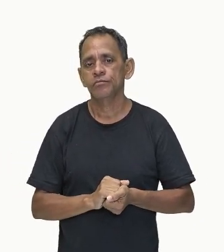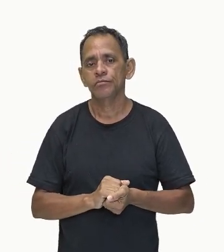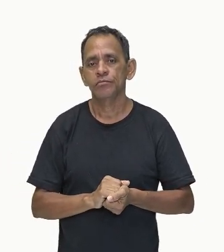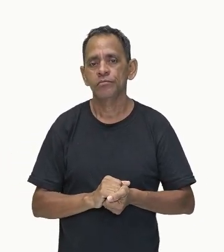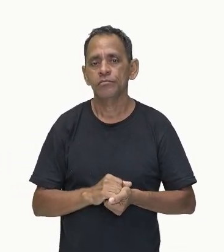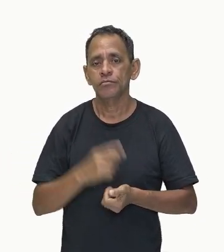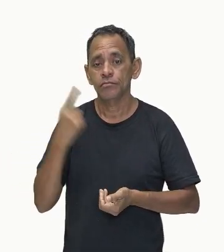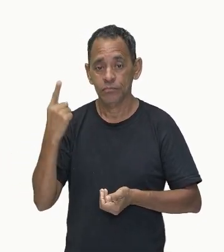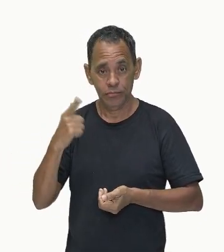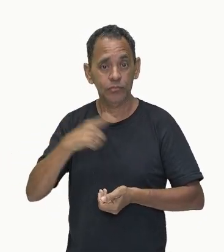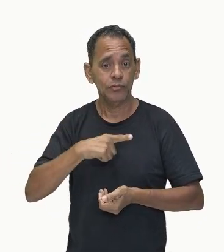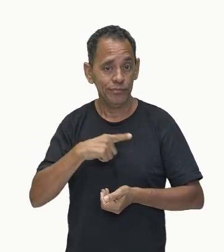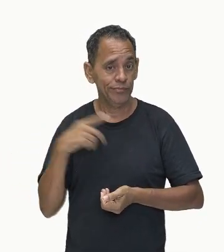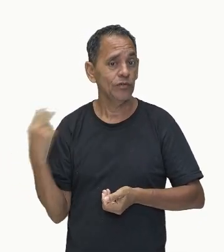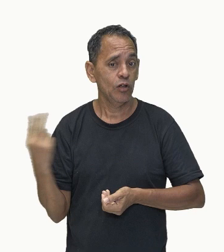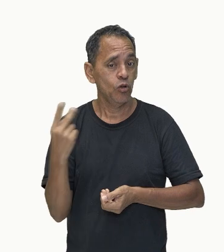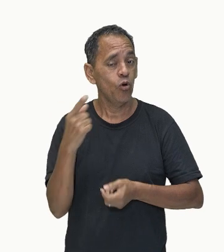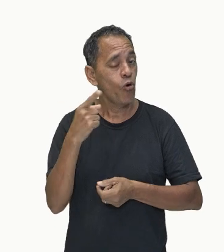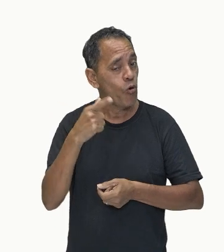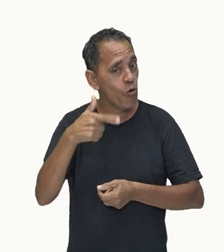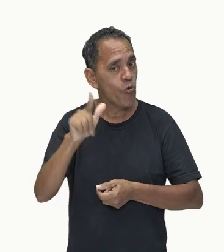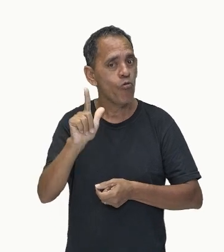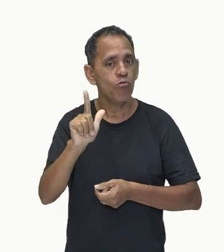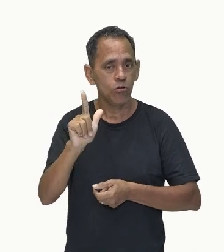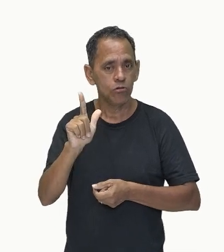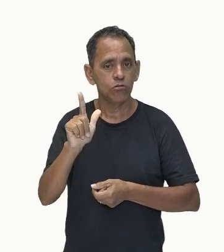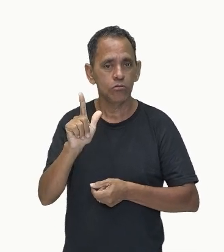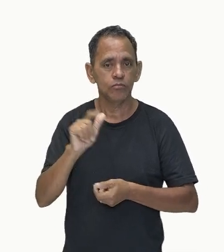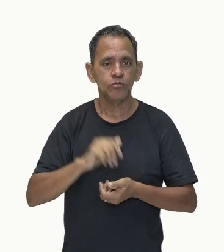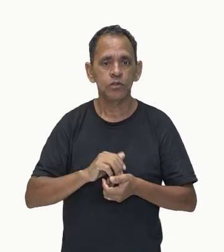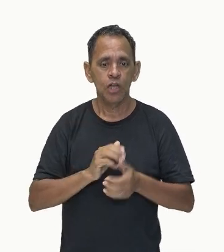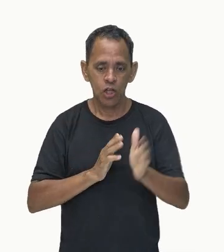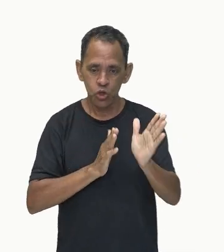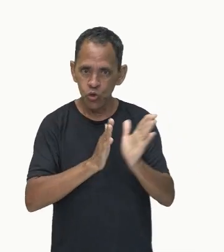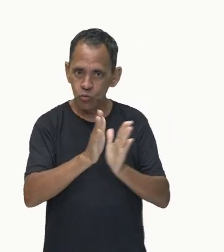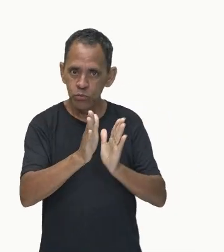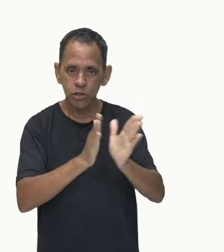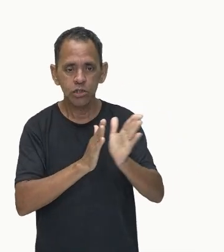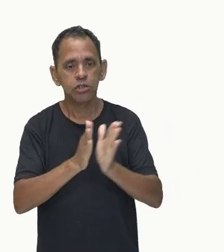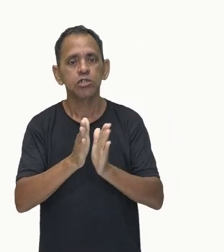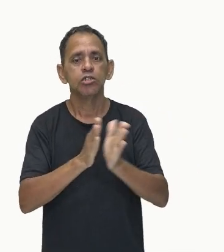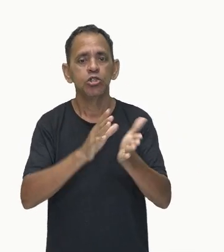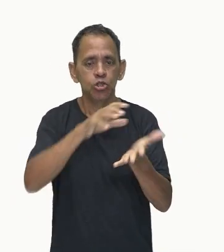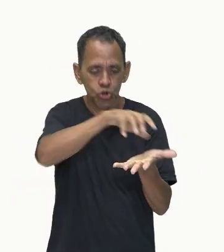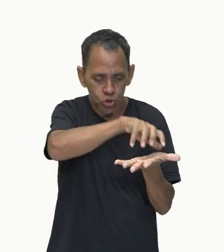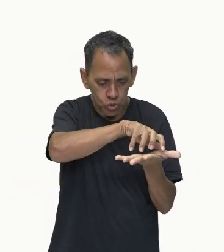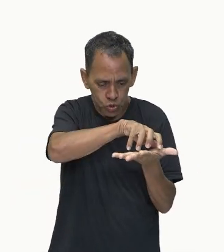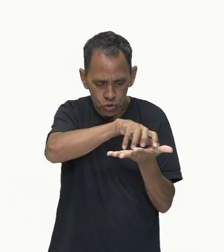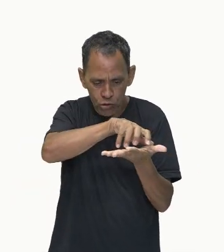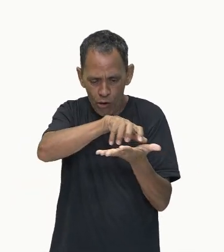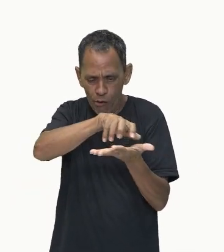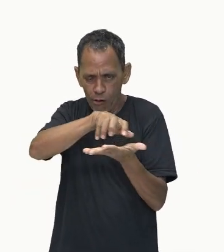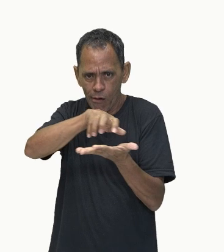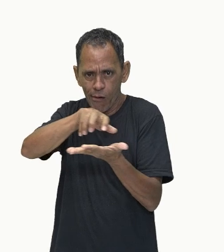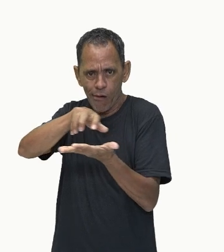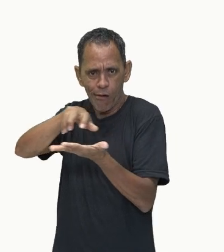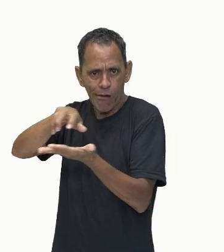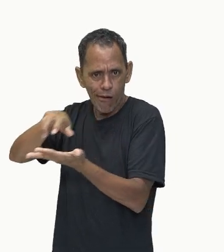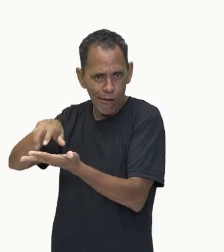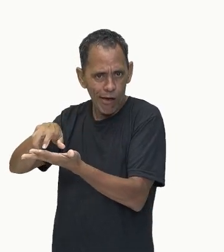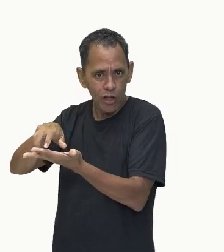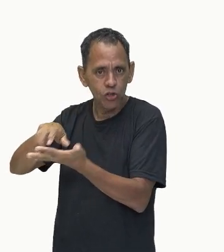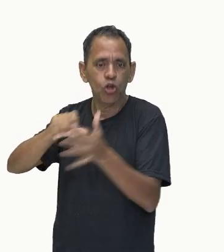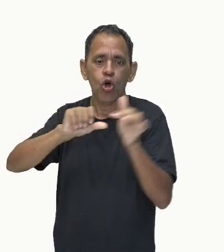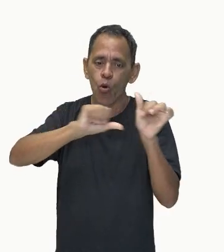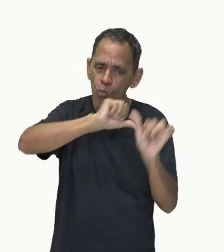outro valor, F'. E aí, durante todo o deslocamento, a força foi mudando de valor. E aí, com